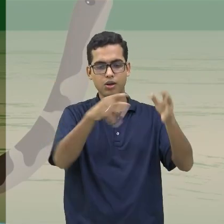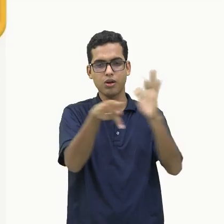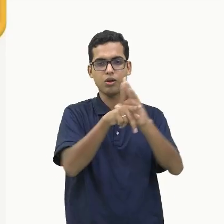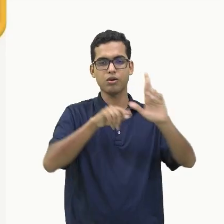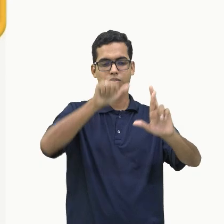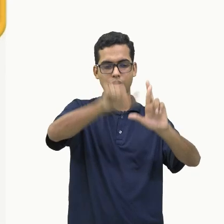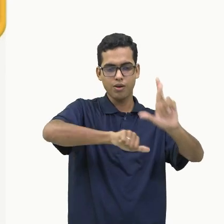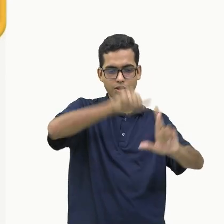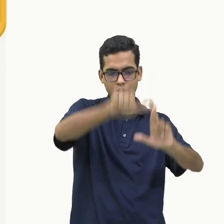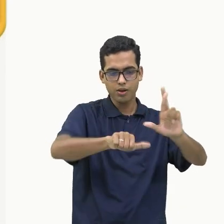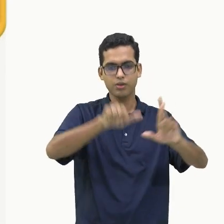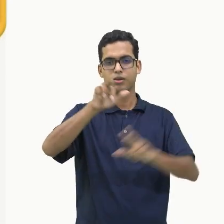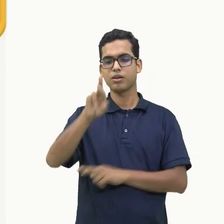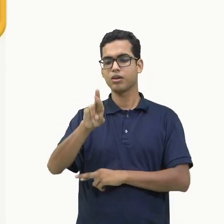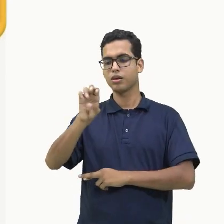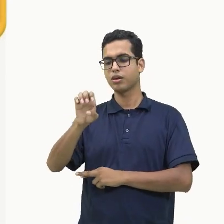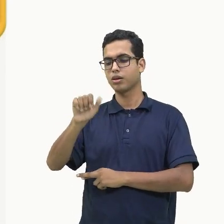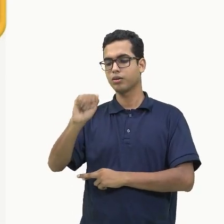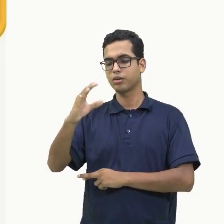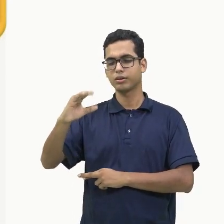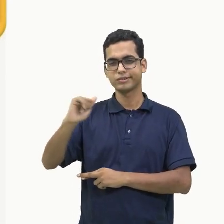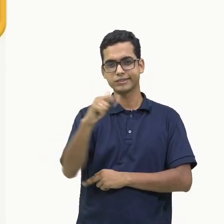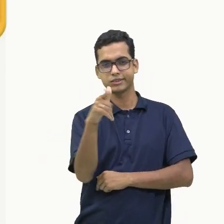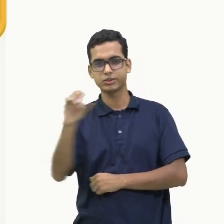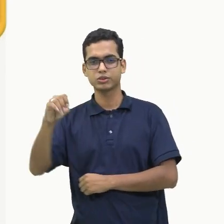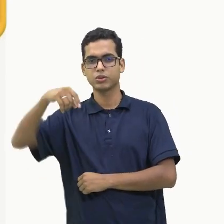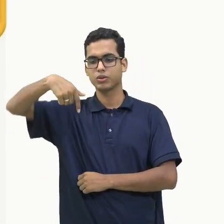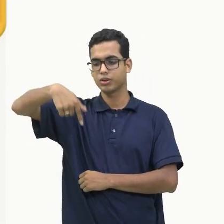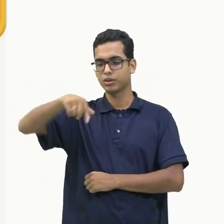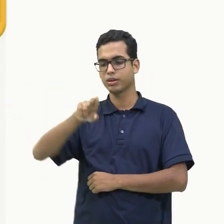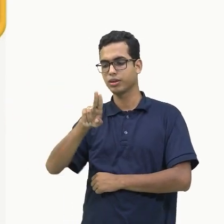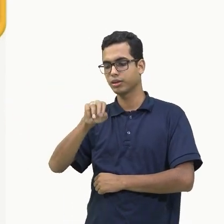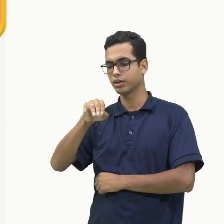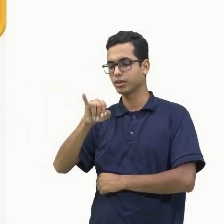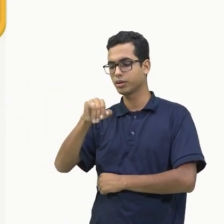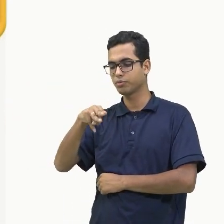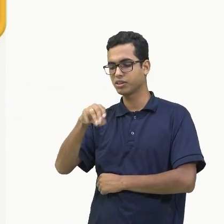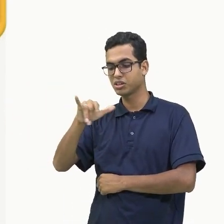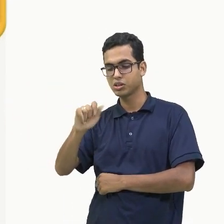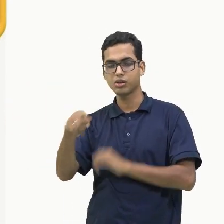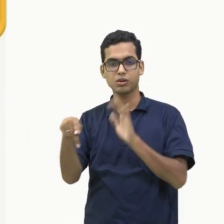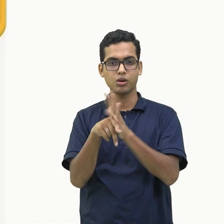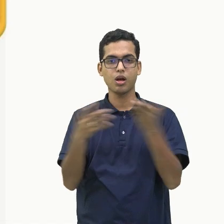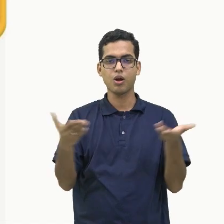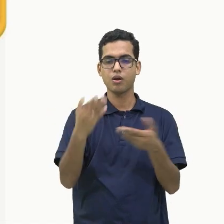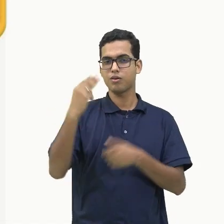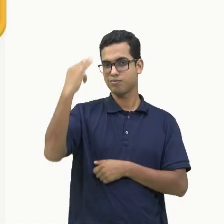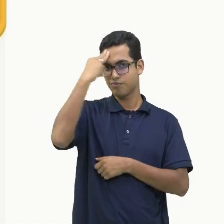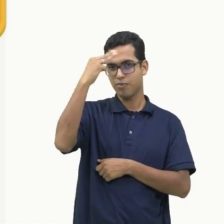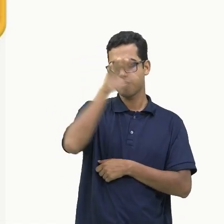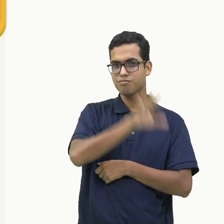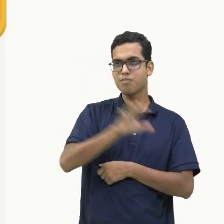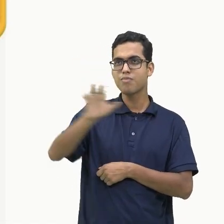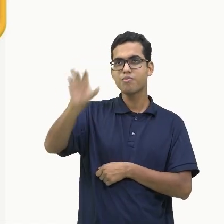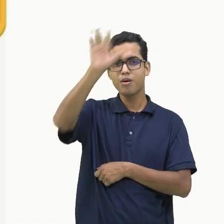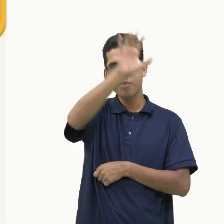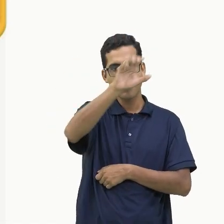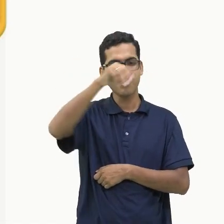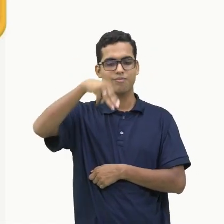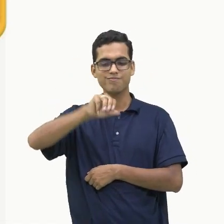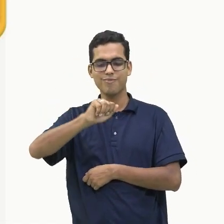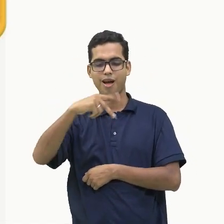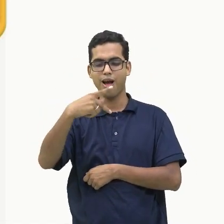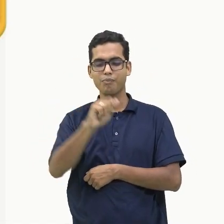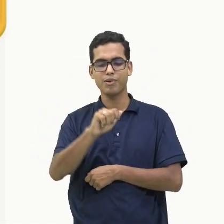gente? E agora a gente vai aqui para o mapa mental. Observe esse mapa mental. Ele vai